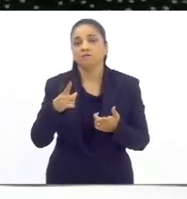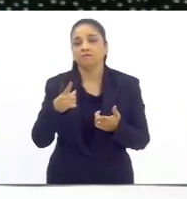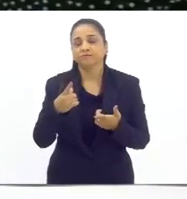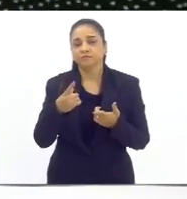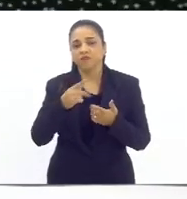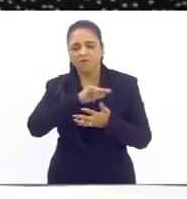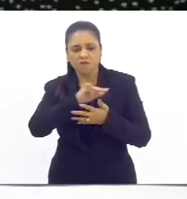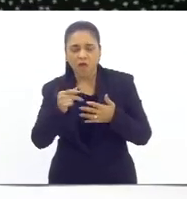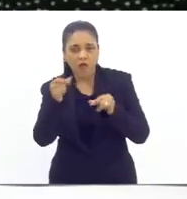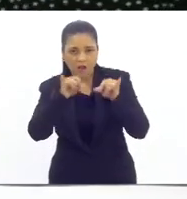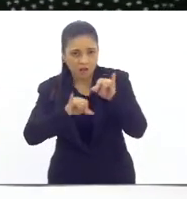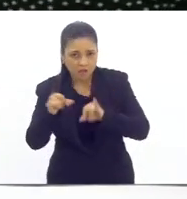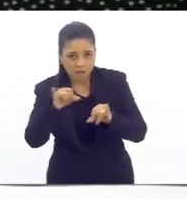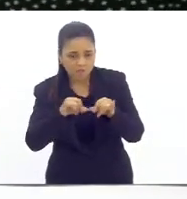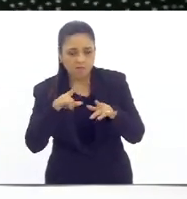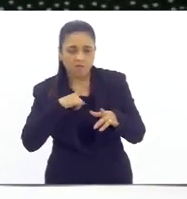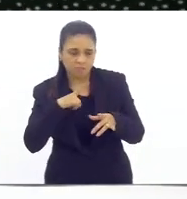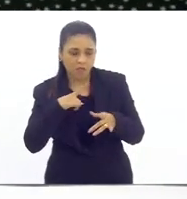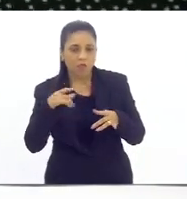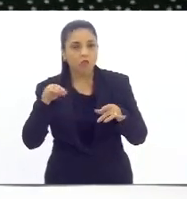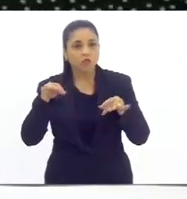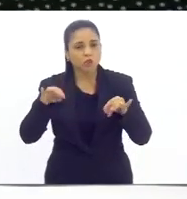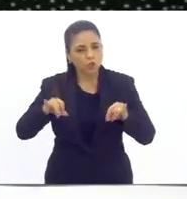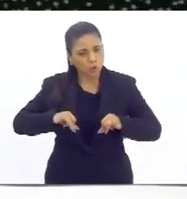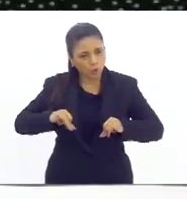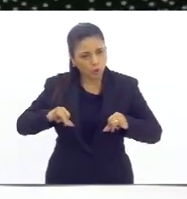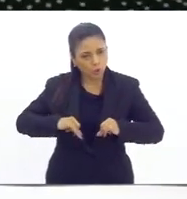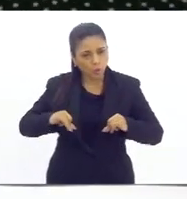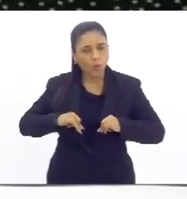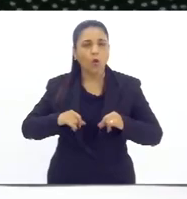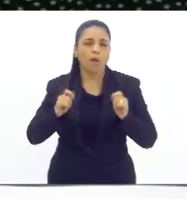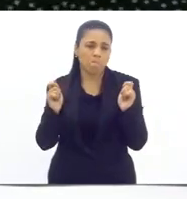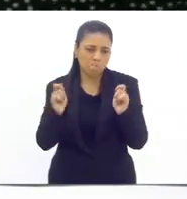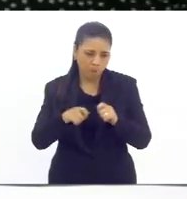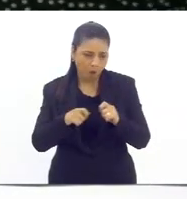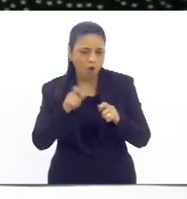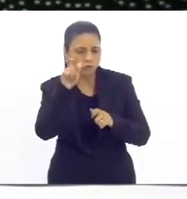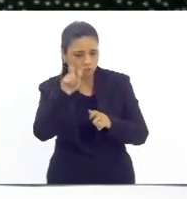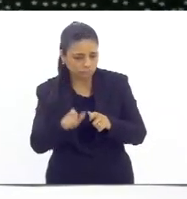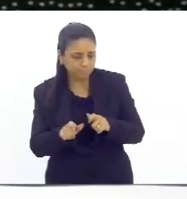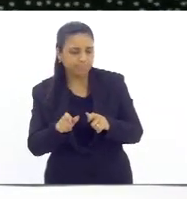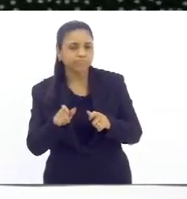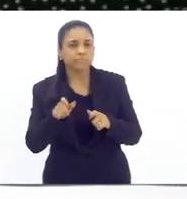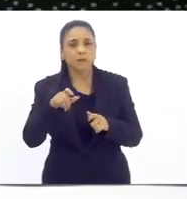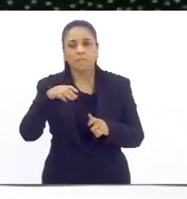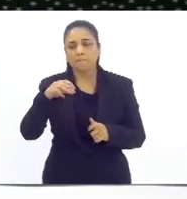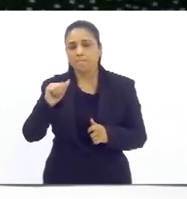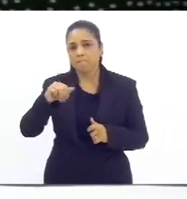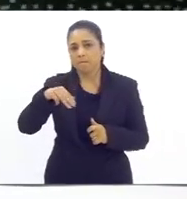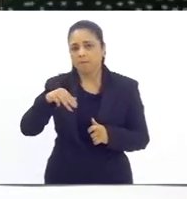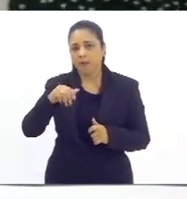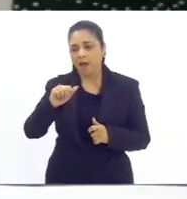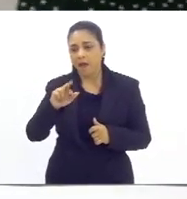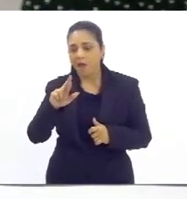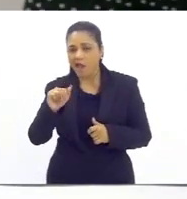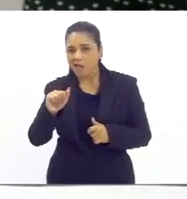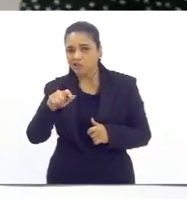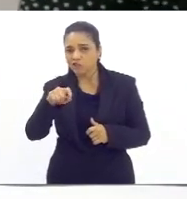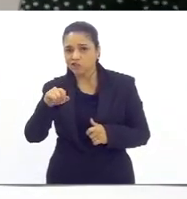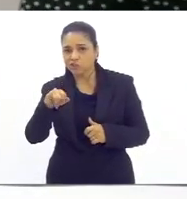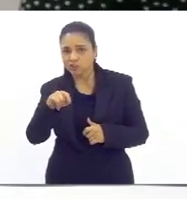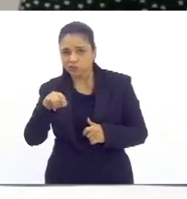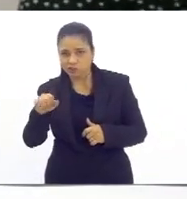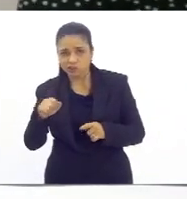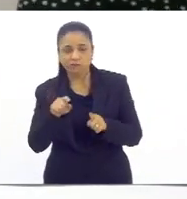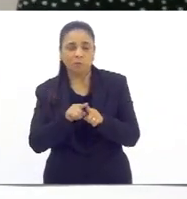se a pessoa tem dor ela pode fazer o uso de um haxixe ela pode fazer o uso de um extrato de uma pomada e muitas vezes